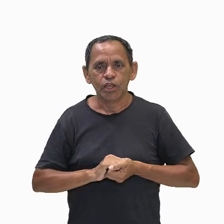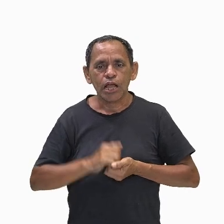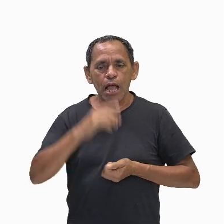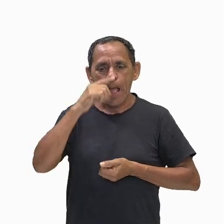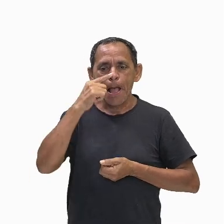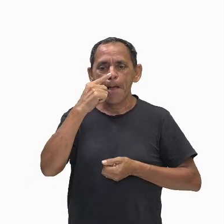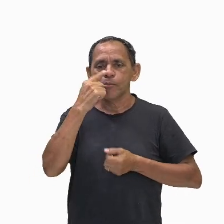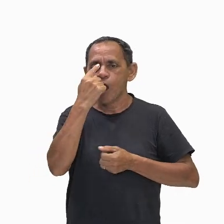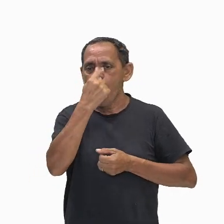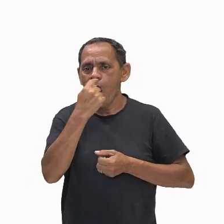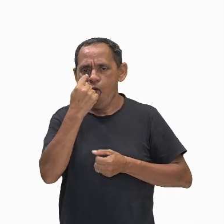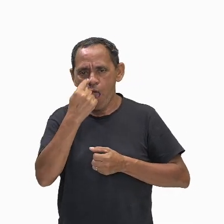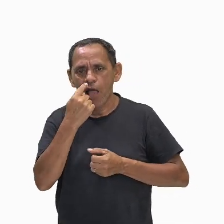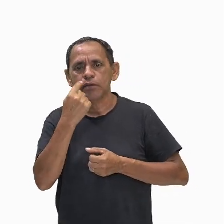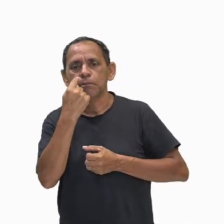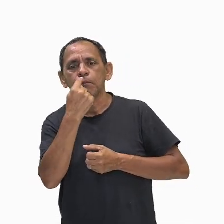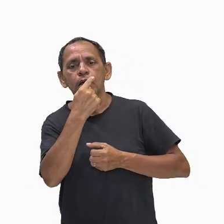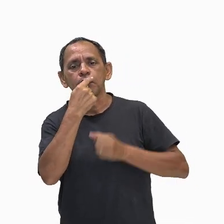e